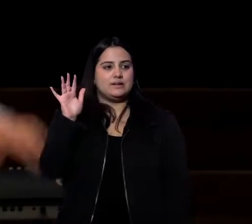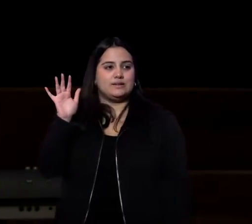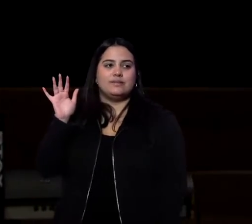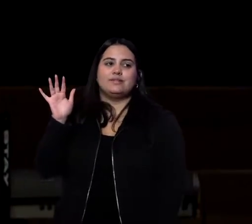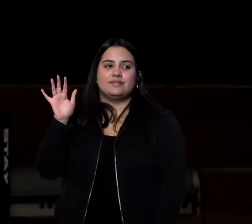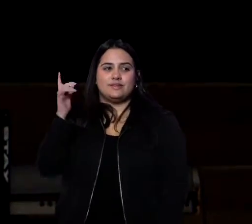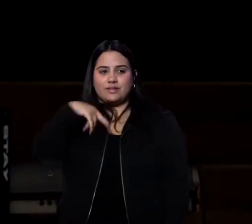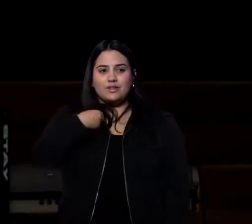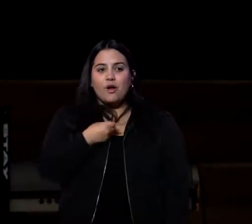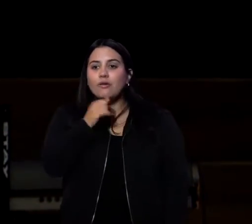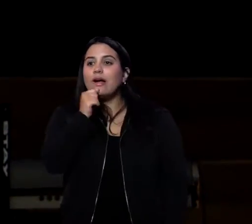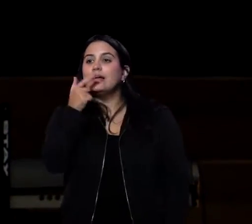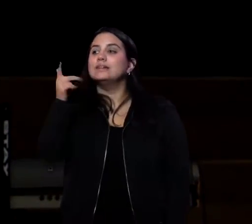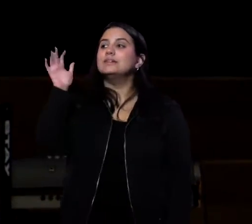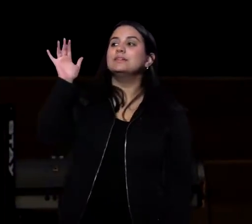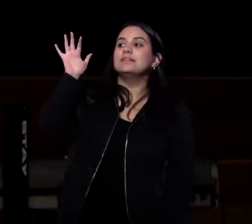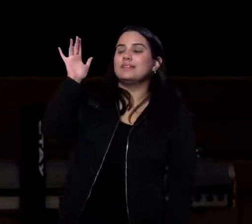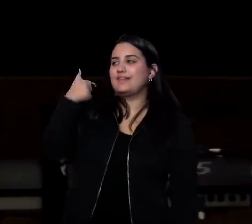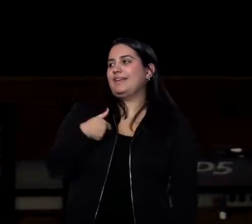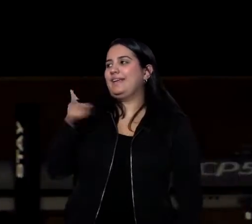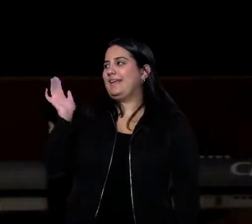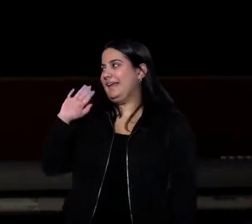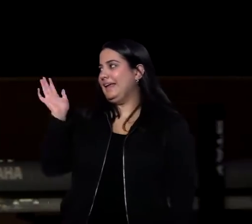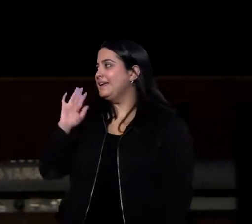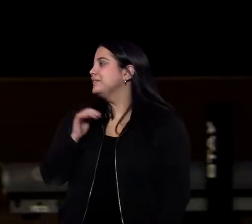Vocês estão vivos ainda?